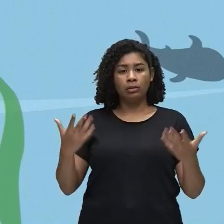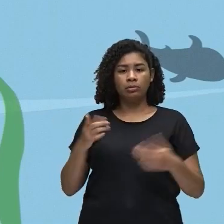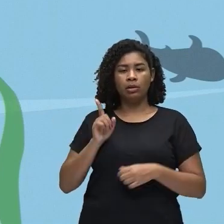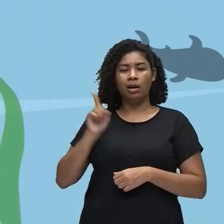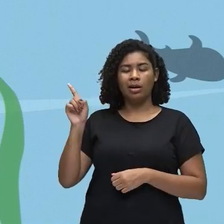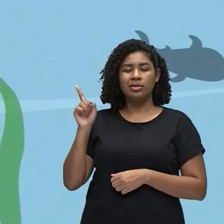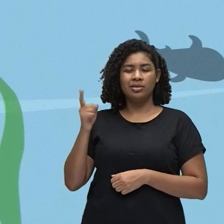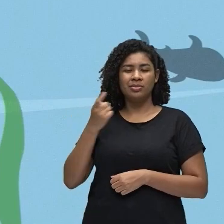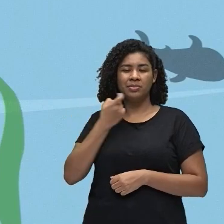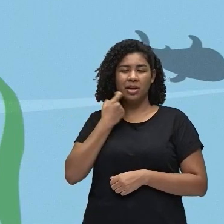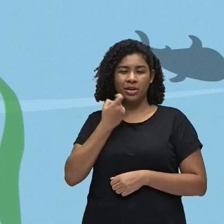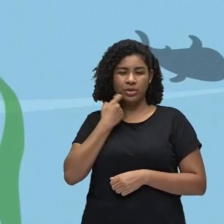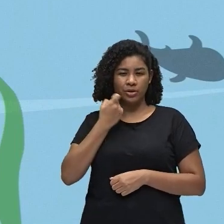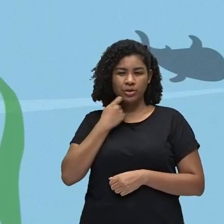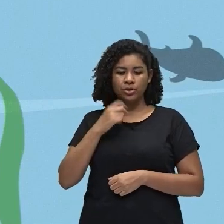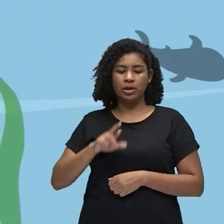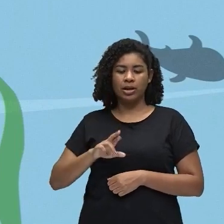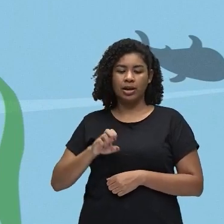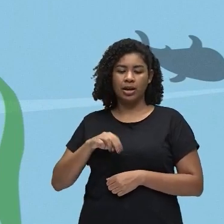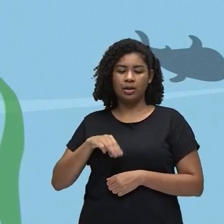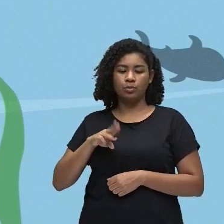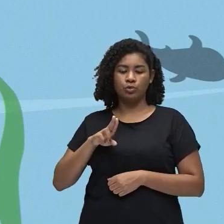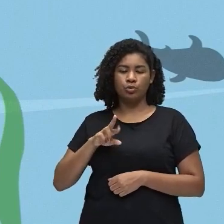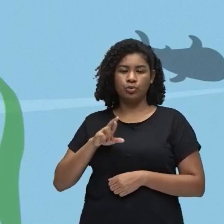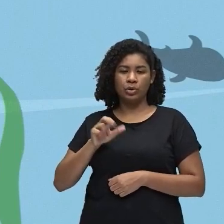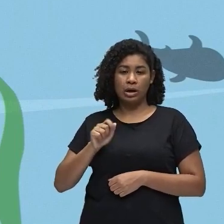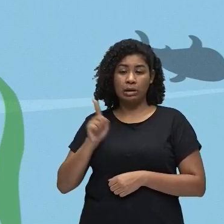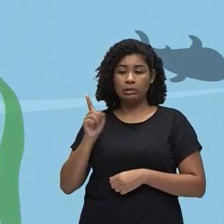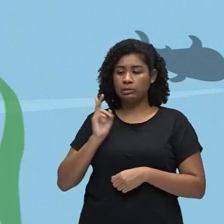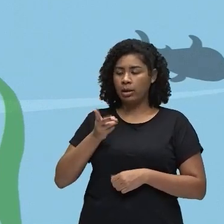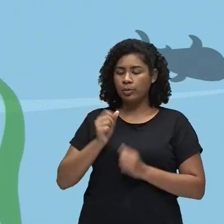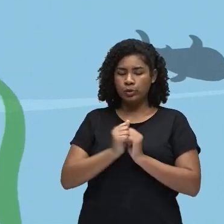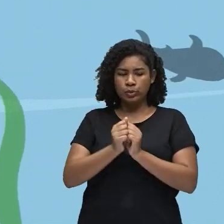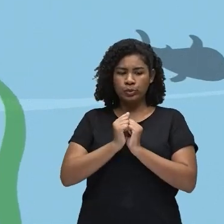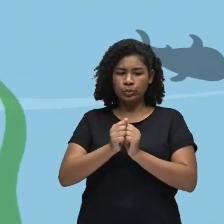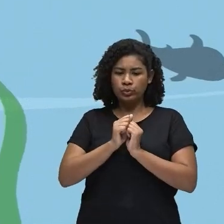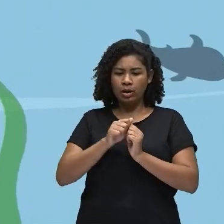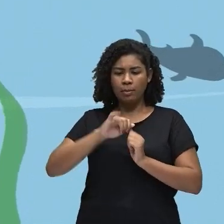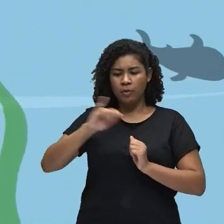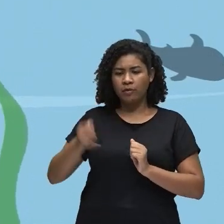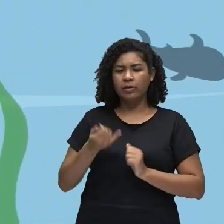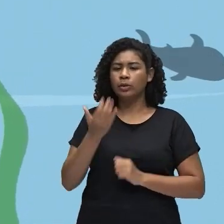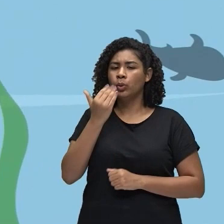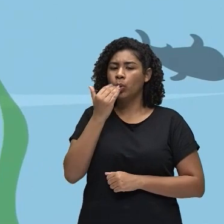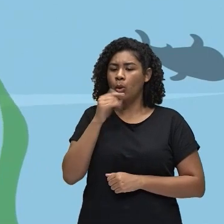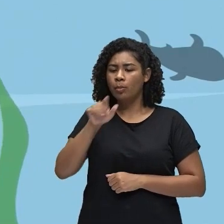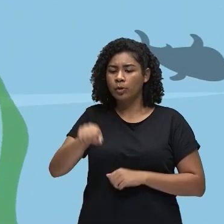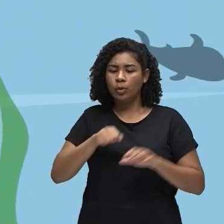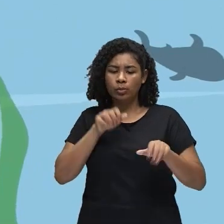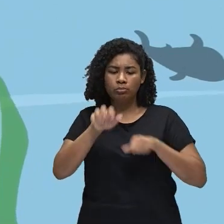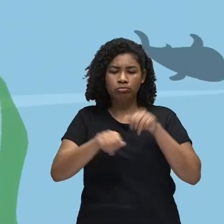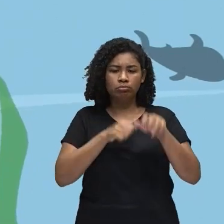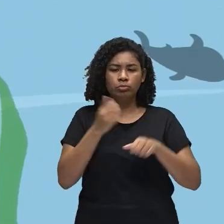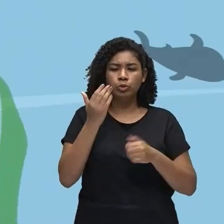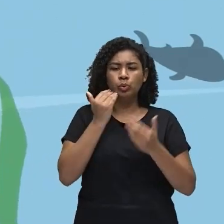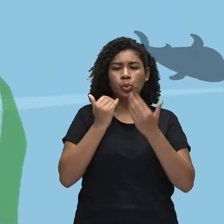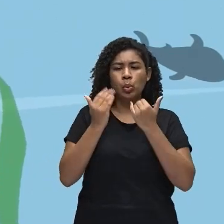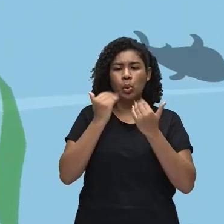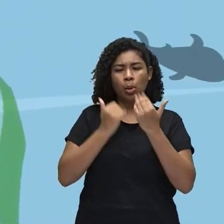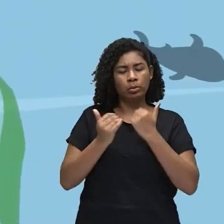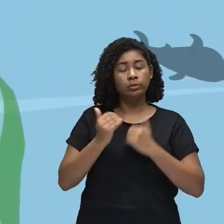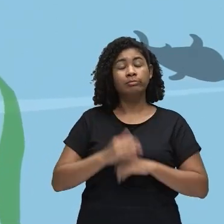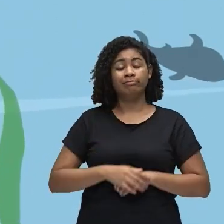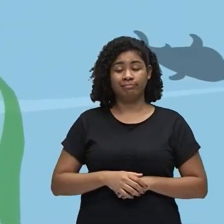rêmora, nada besta, também fica ali perto e consome os restos que o tubarão deixa